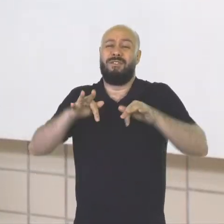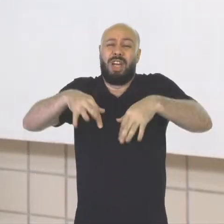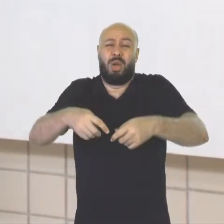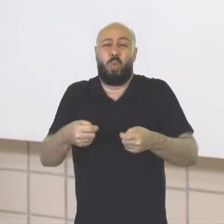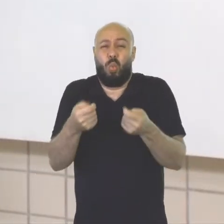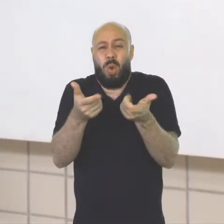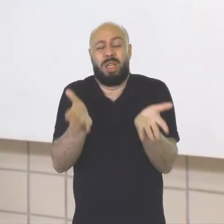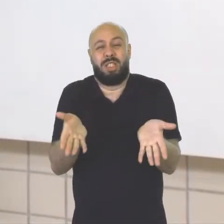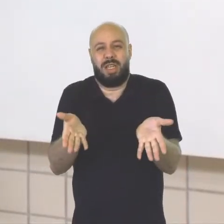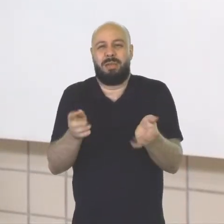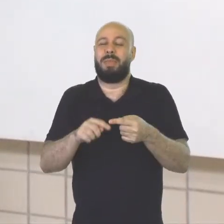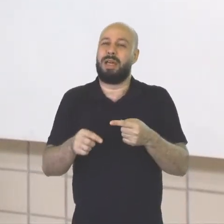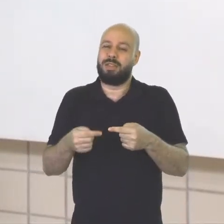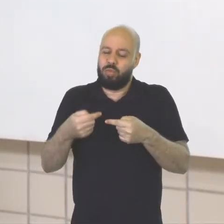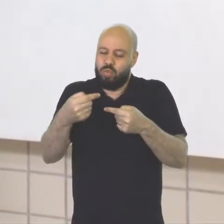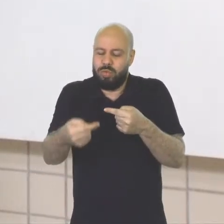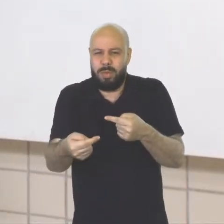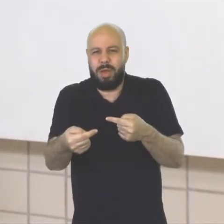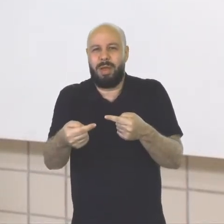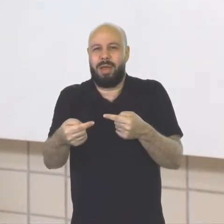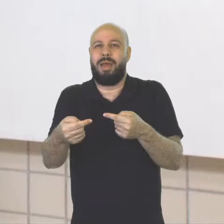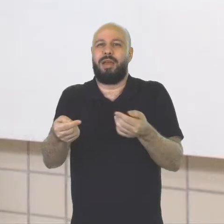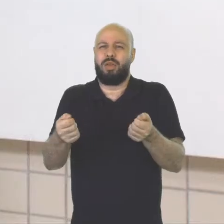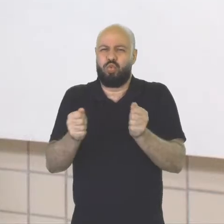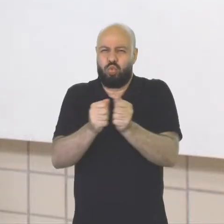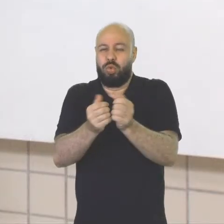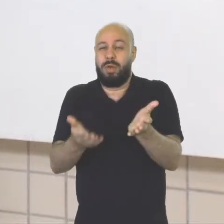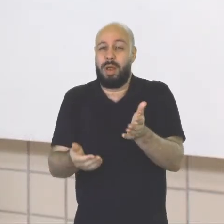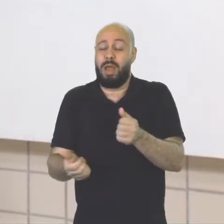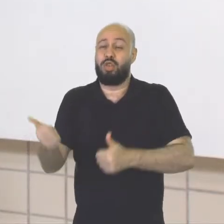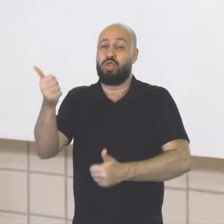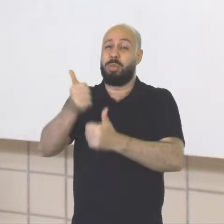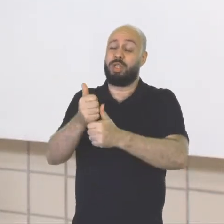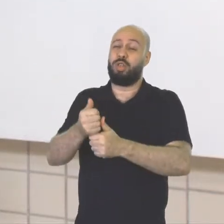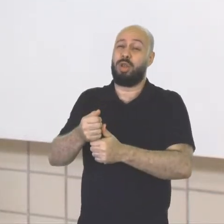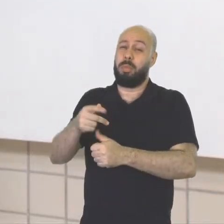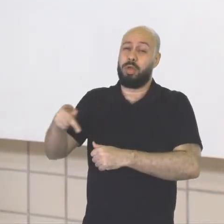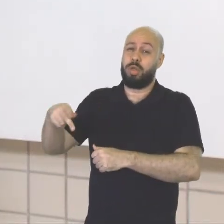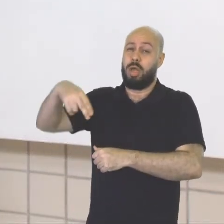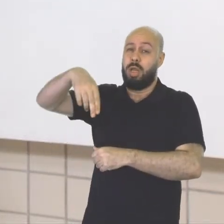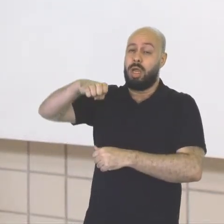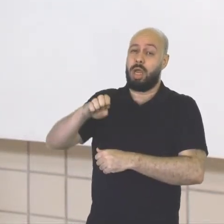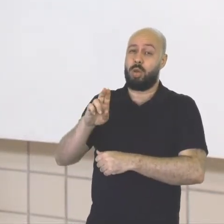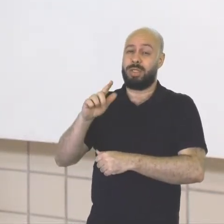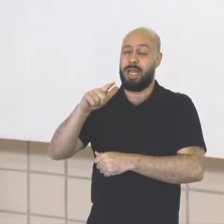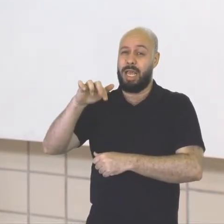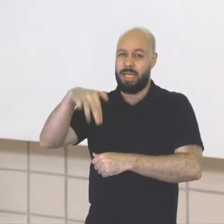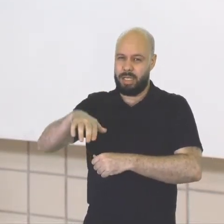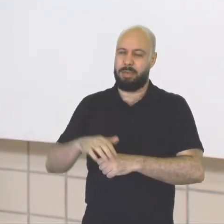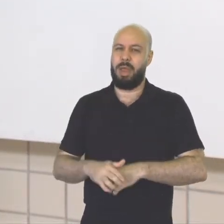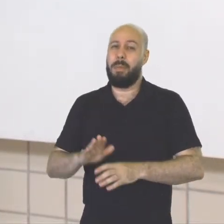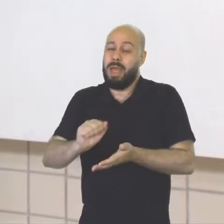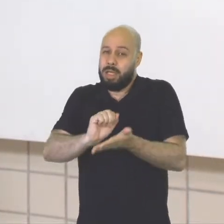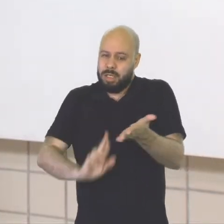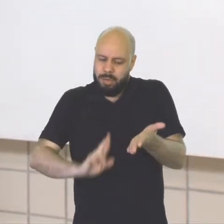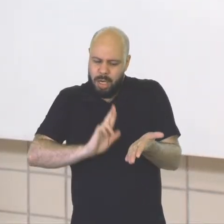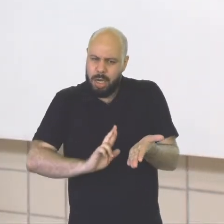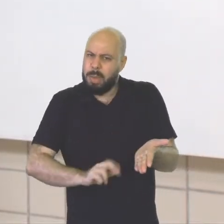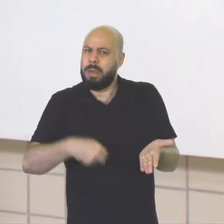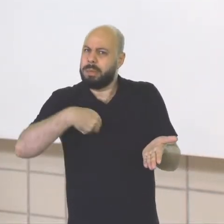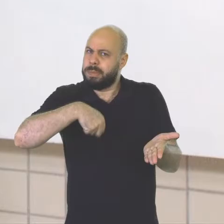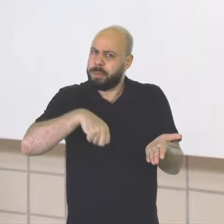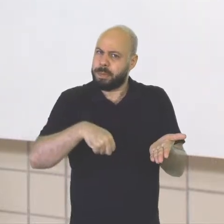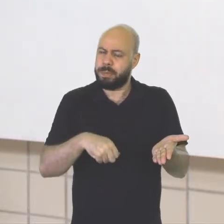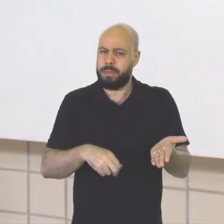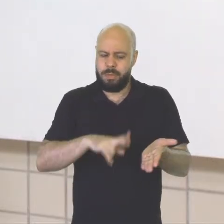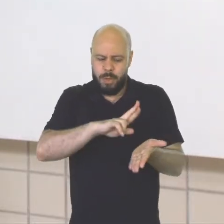vocês aqui nessa penúltima e na última aula com vocês, substituindo a professora Neusilene, mas não deixem de fazer as atividades, não deixem de